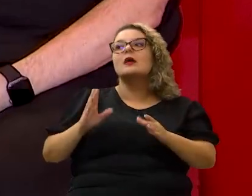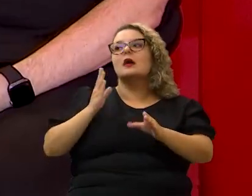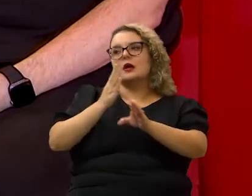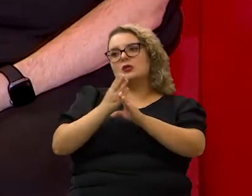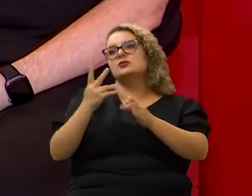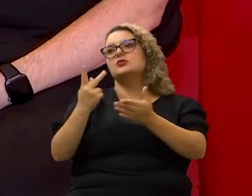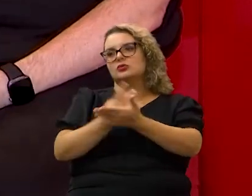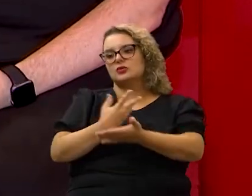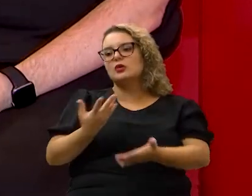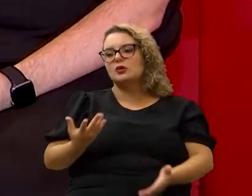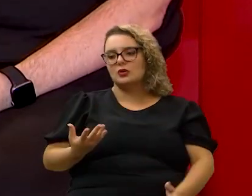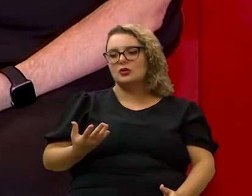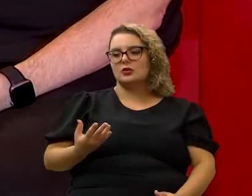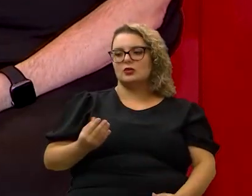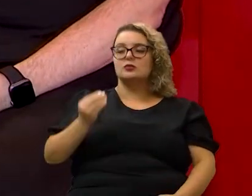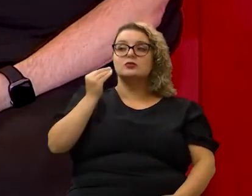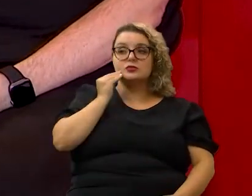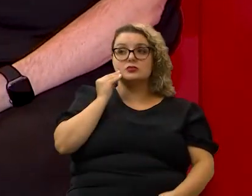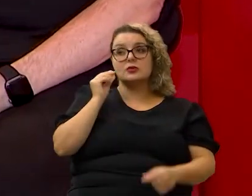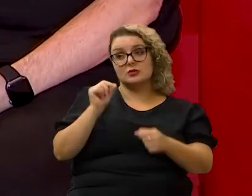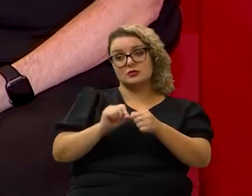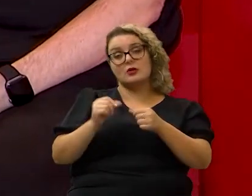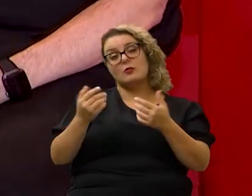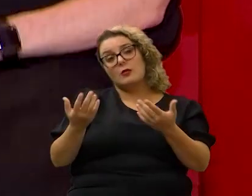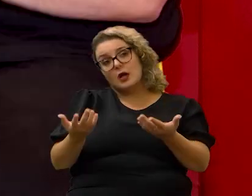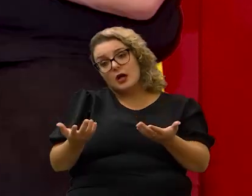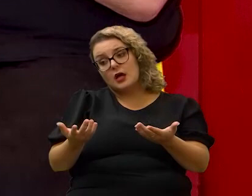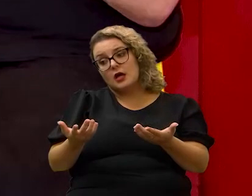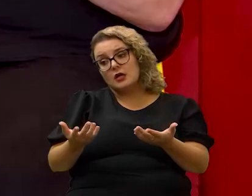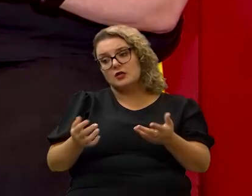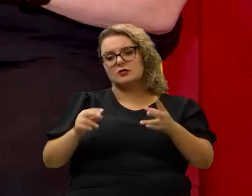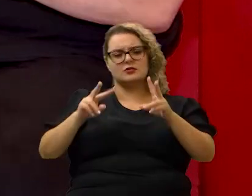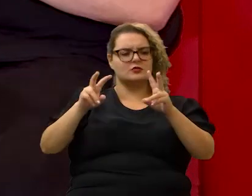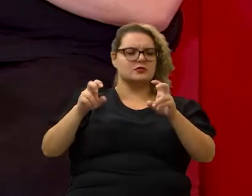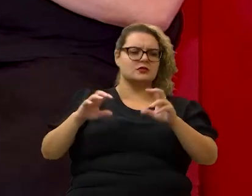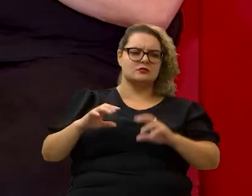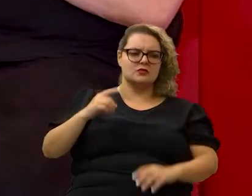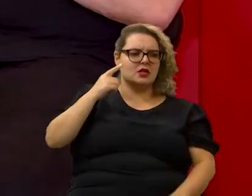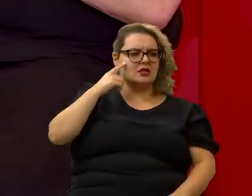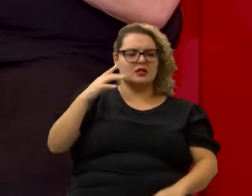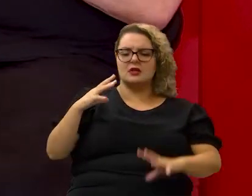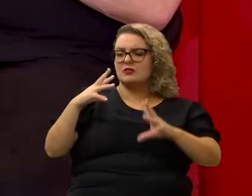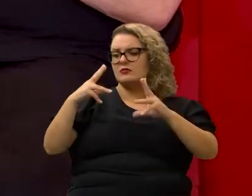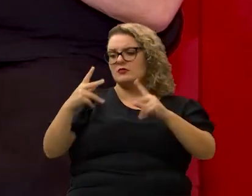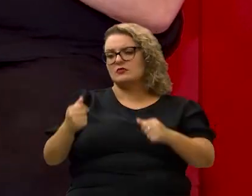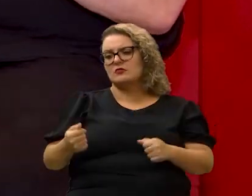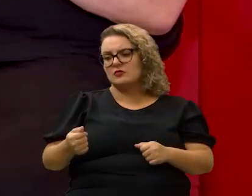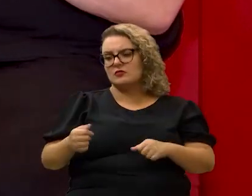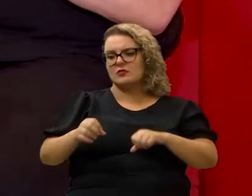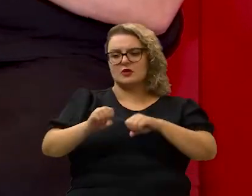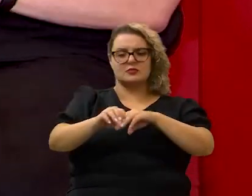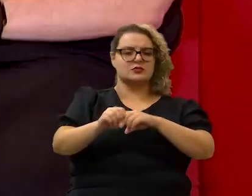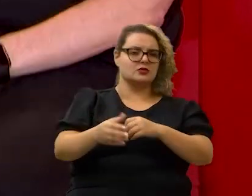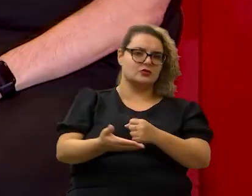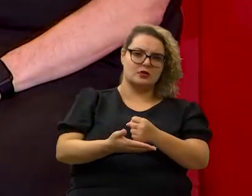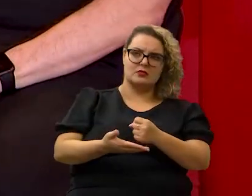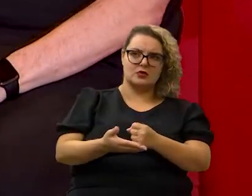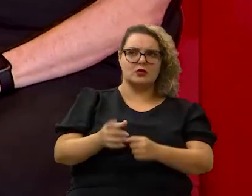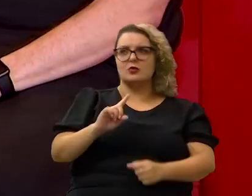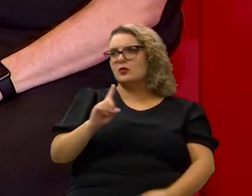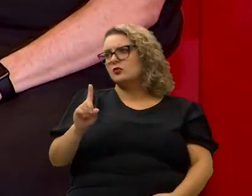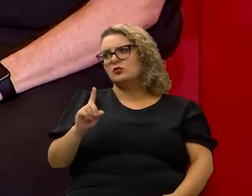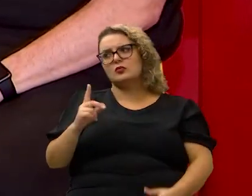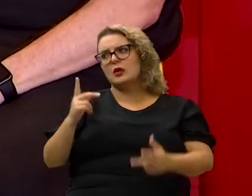erro, né? Nos testes que eu tenho feito. Mas para temas mais gerais, de nível de educação básica,